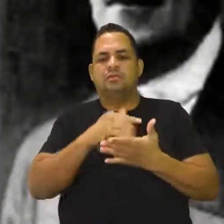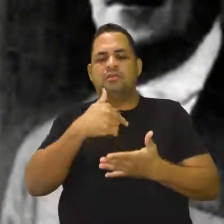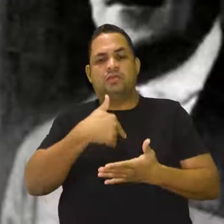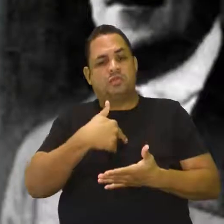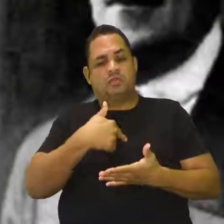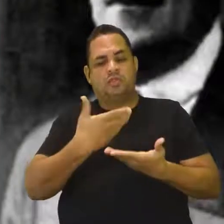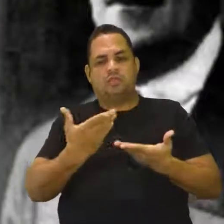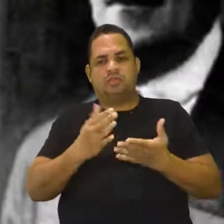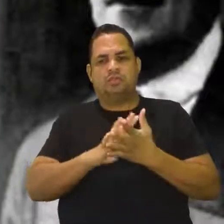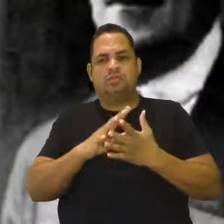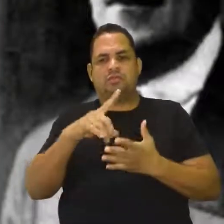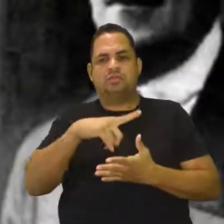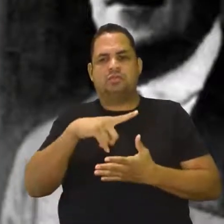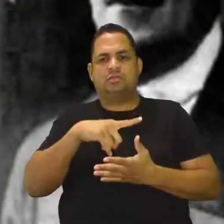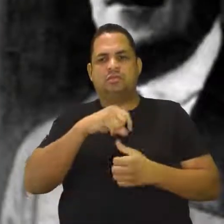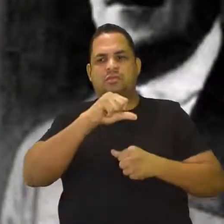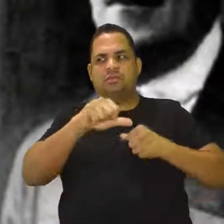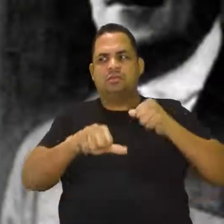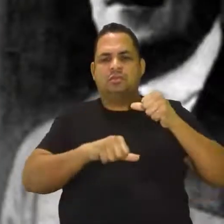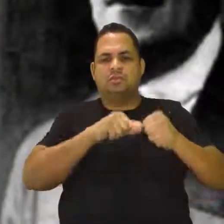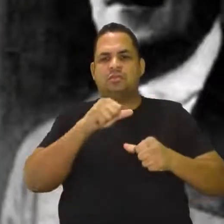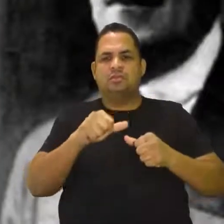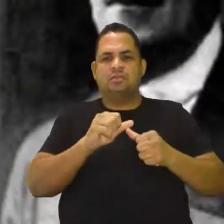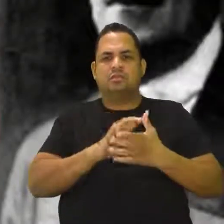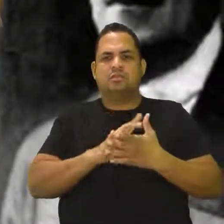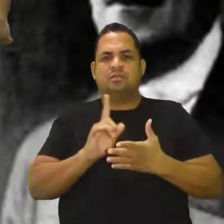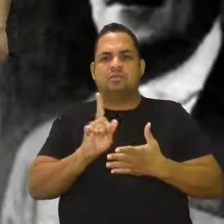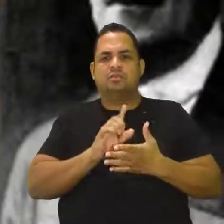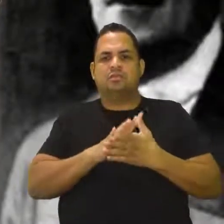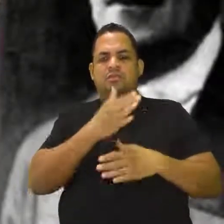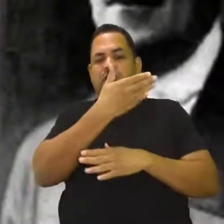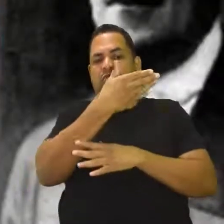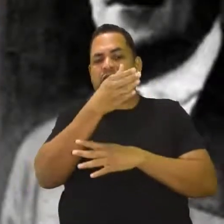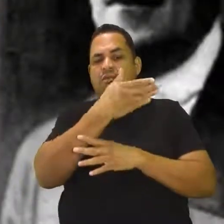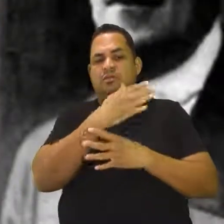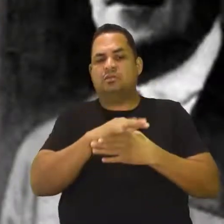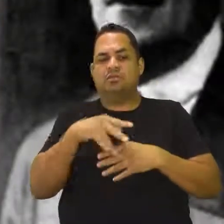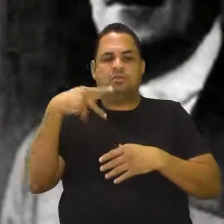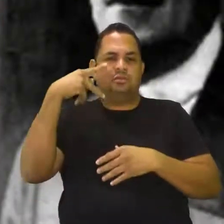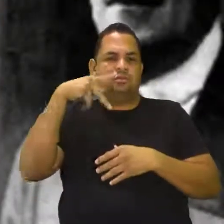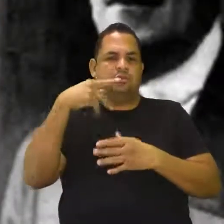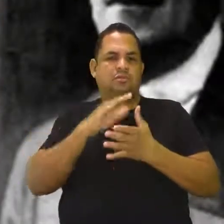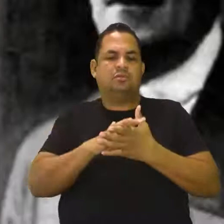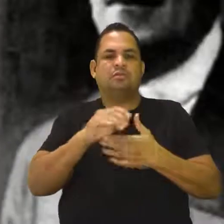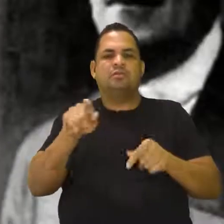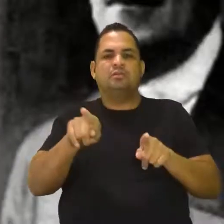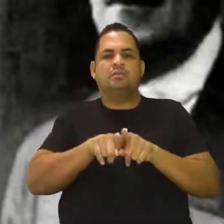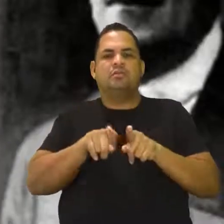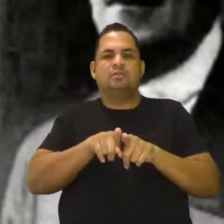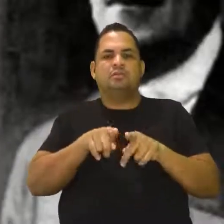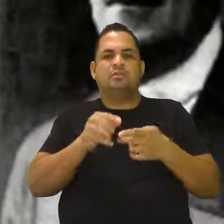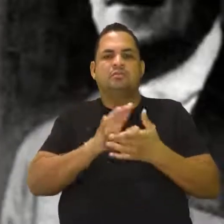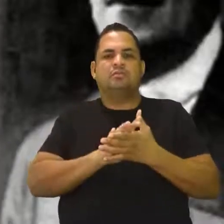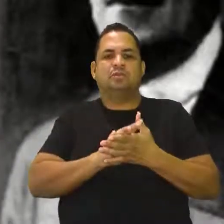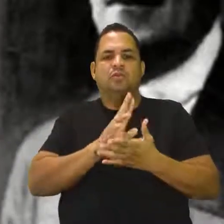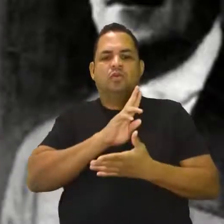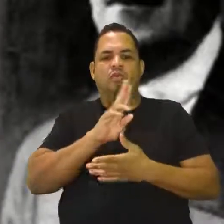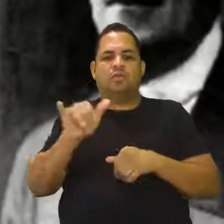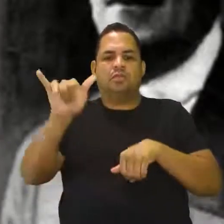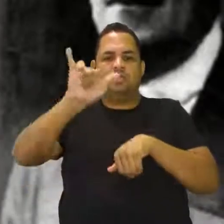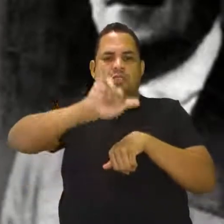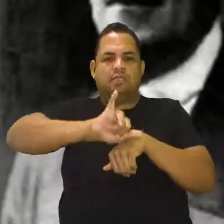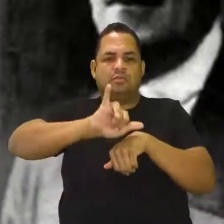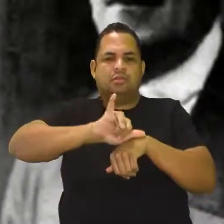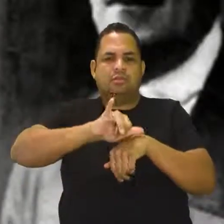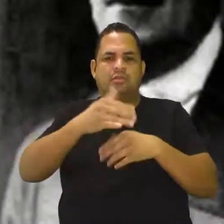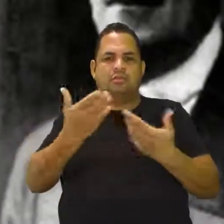com isso, nós temos uma mudança, não só na bandeira da Paraíba, mas a mudança no nome da capital da Paraíba. De